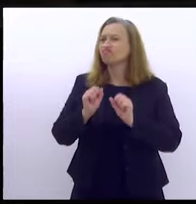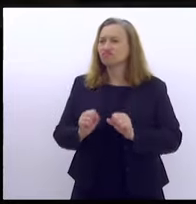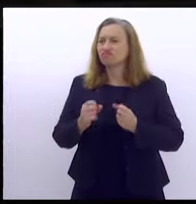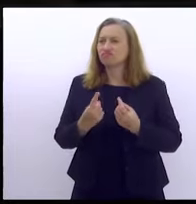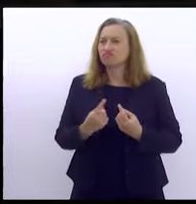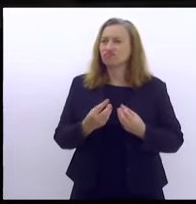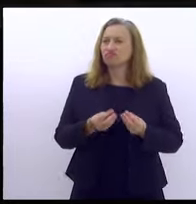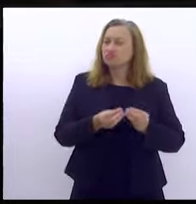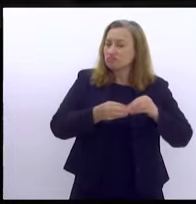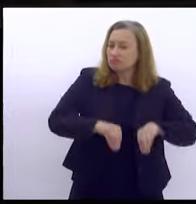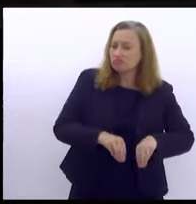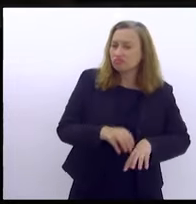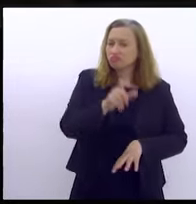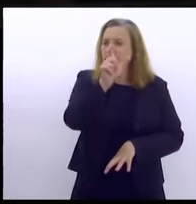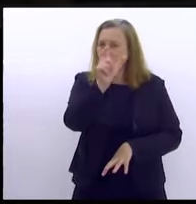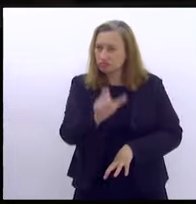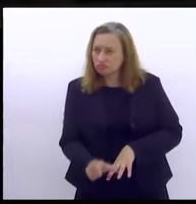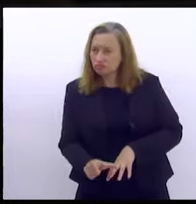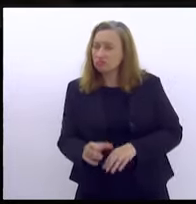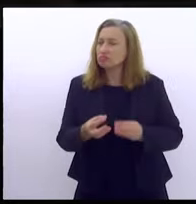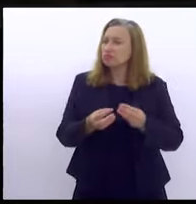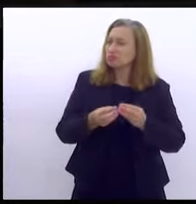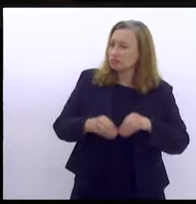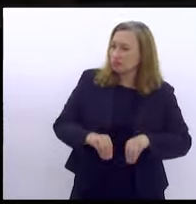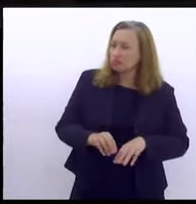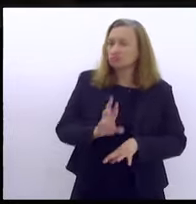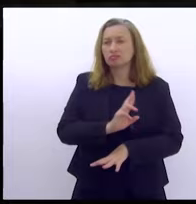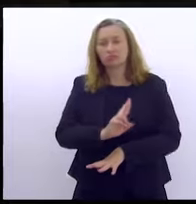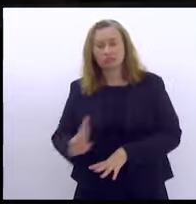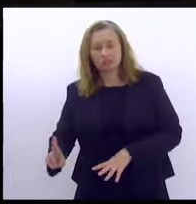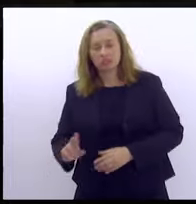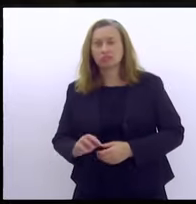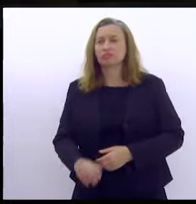pessoas, ofender religiões, ofender